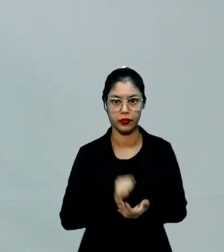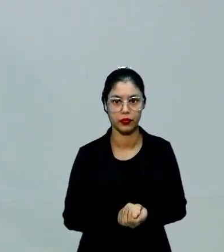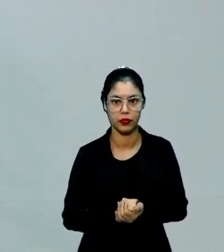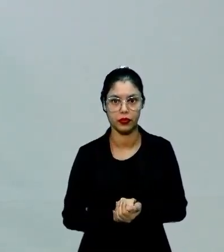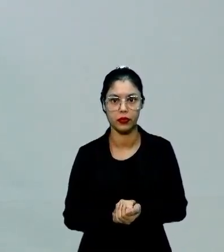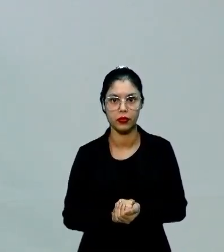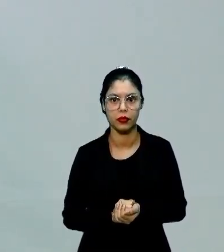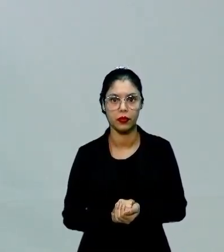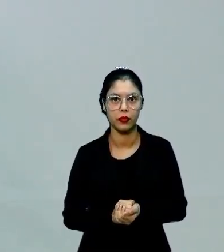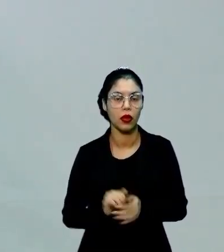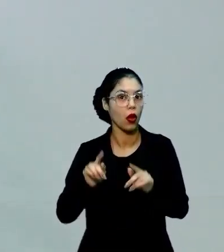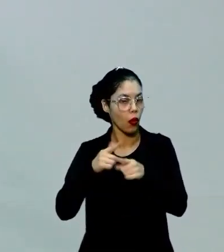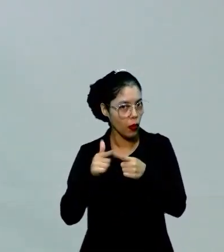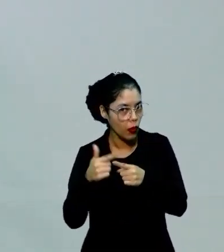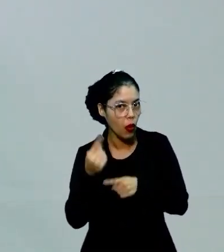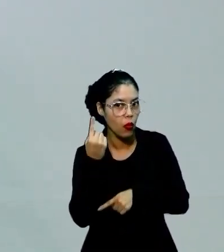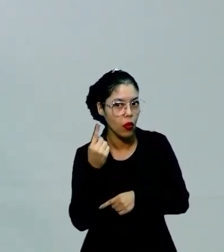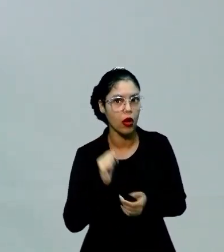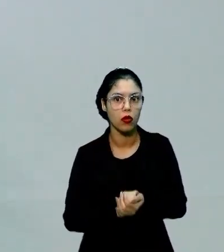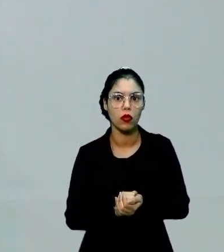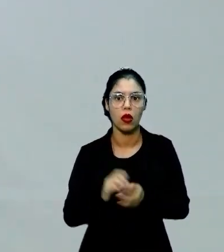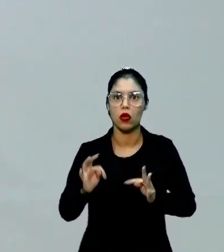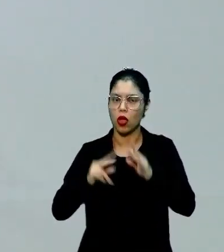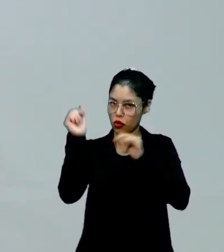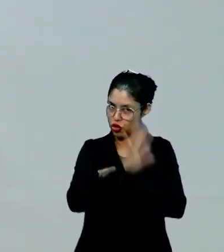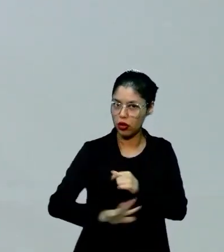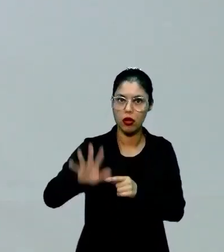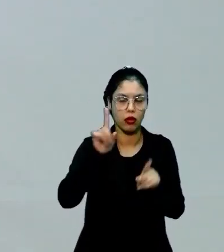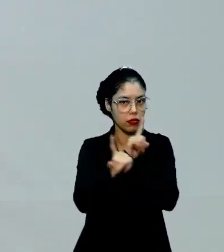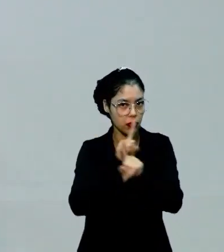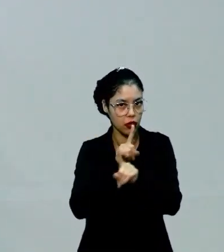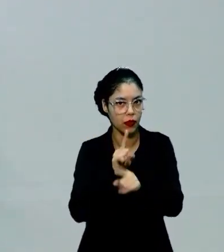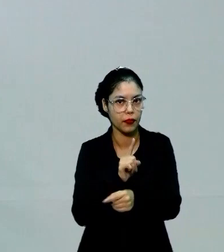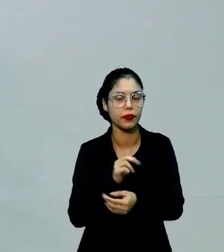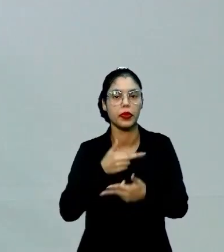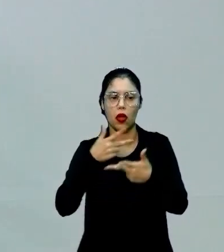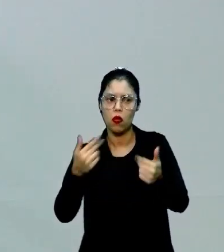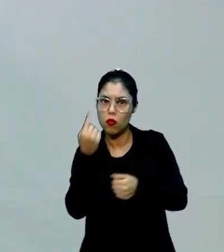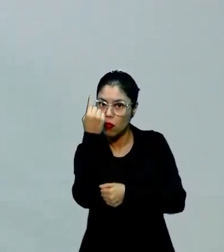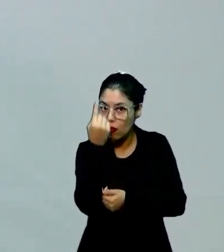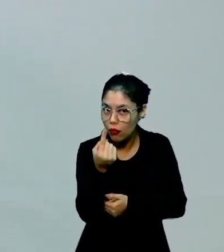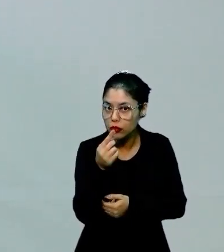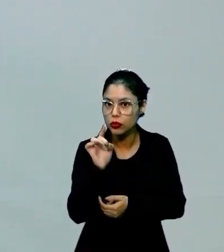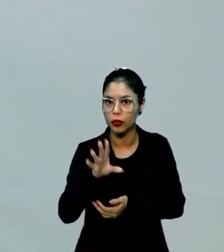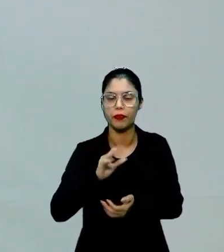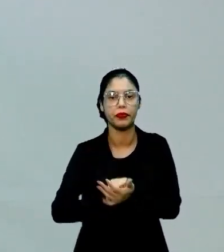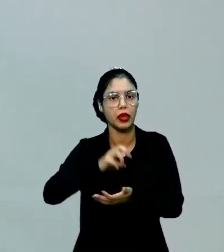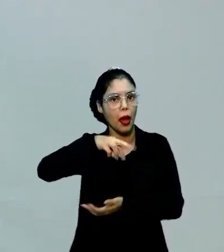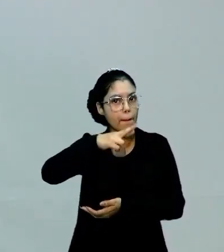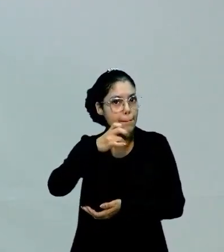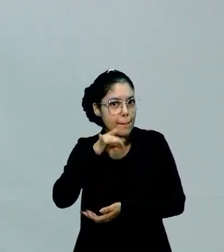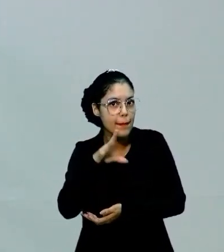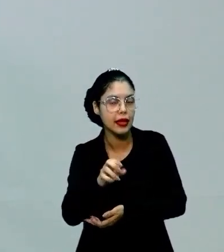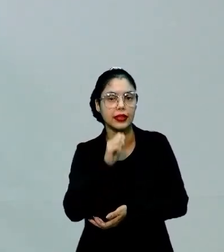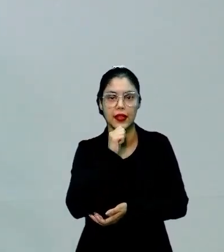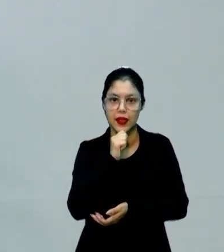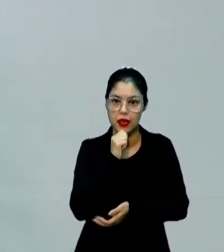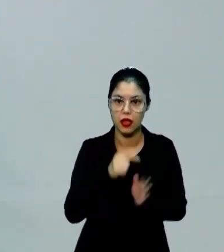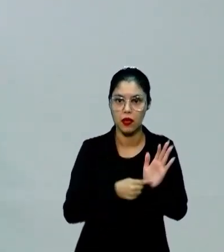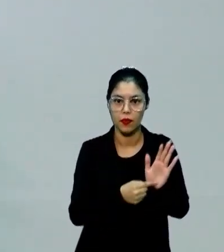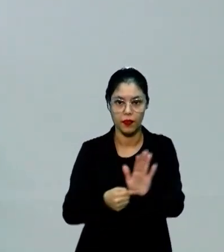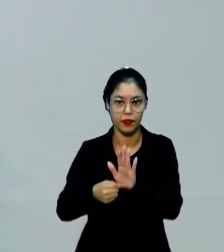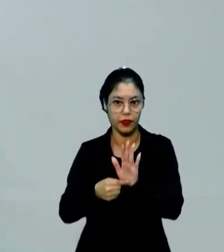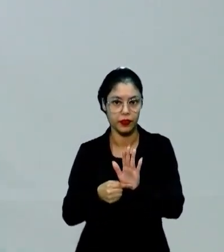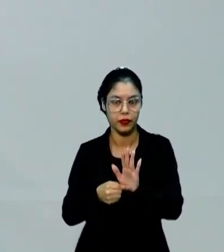uma situação, não é uma generalização. Então, Max Weber, na obra Ética Protestante e o